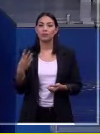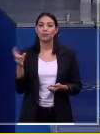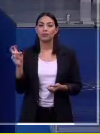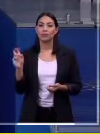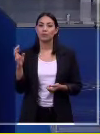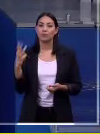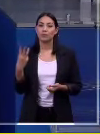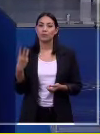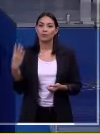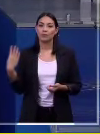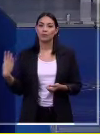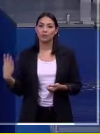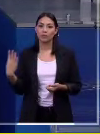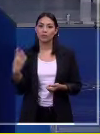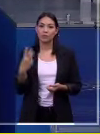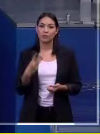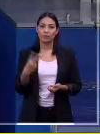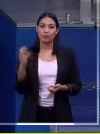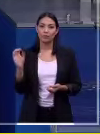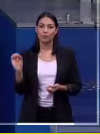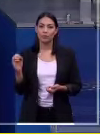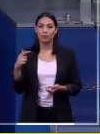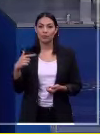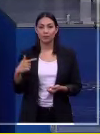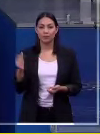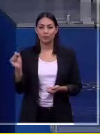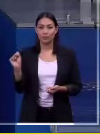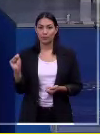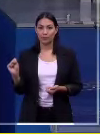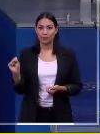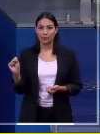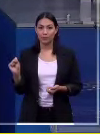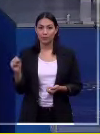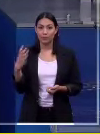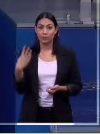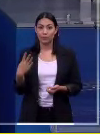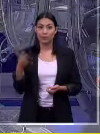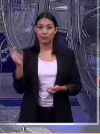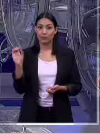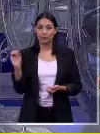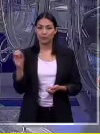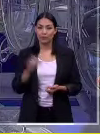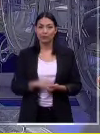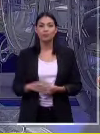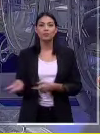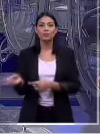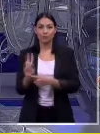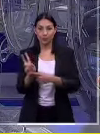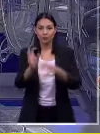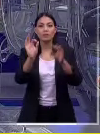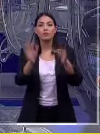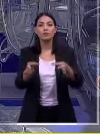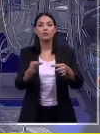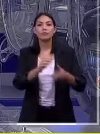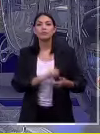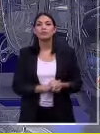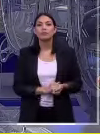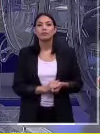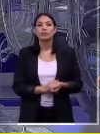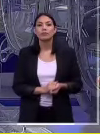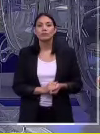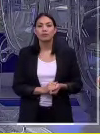45, 34, 30, 78 e 40. As senhoras auditoras populares,